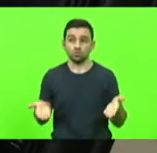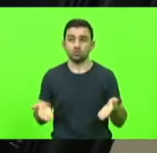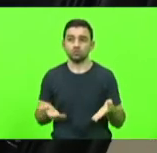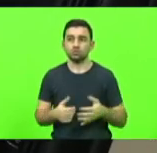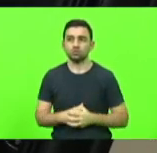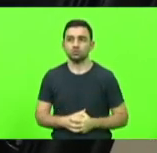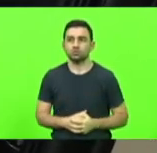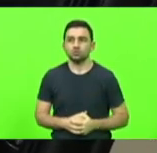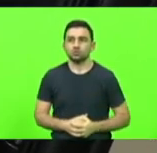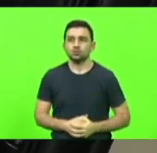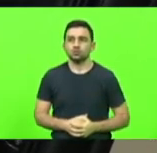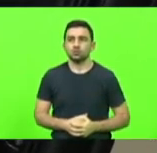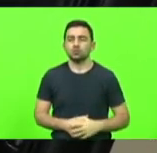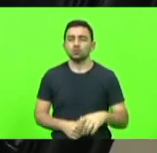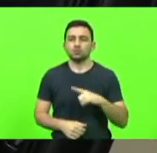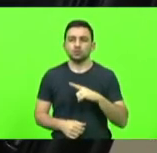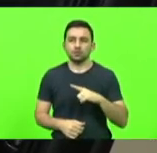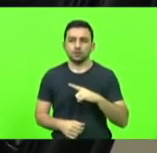atualmente, a gente conta com